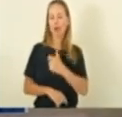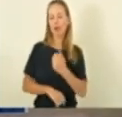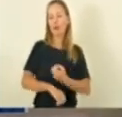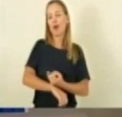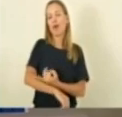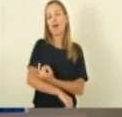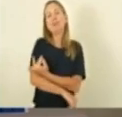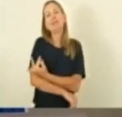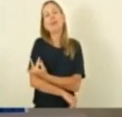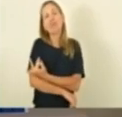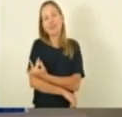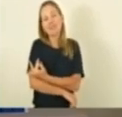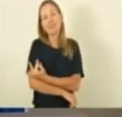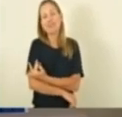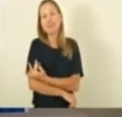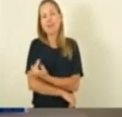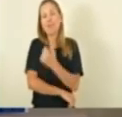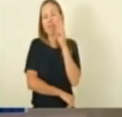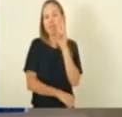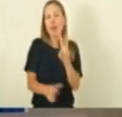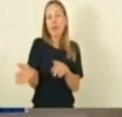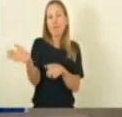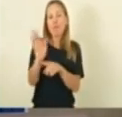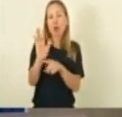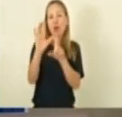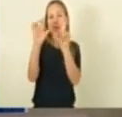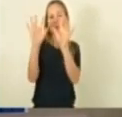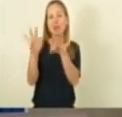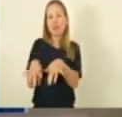filme, e me emocionar com coisas